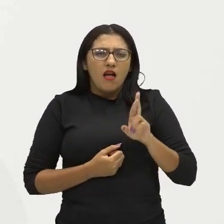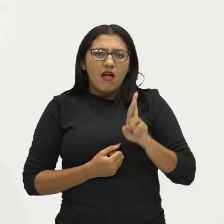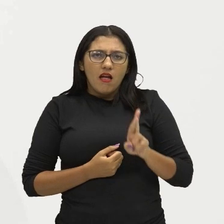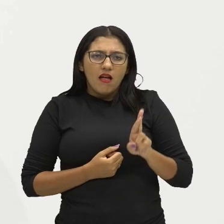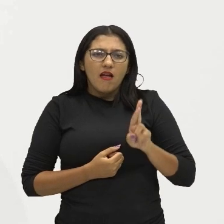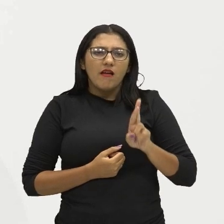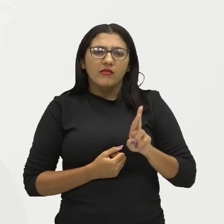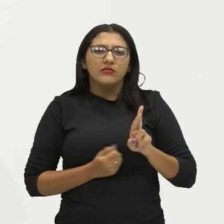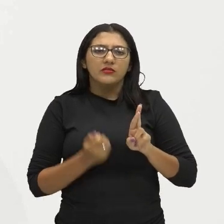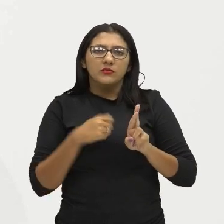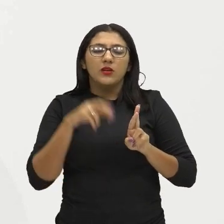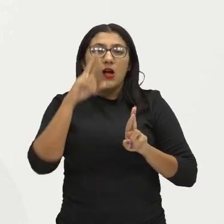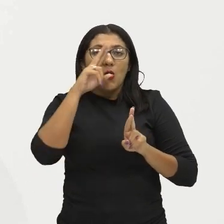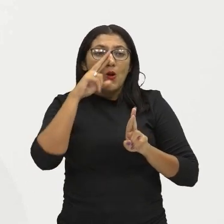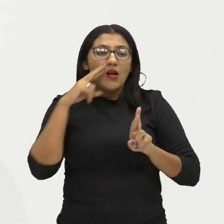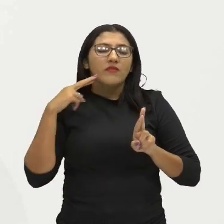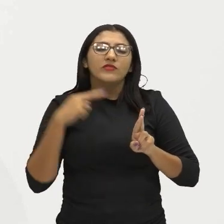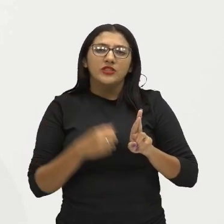para o